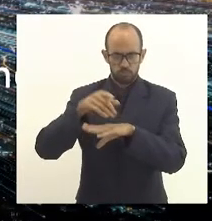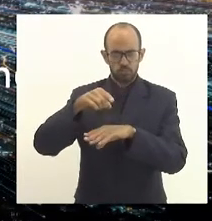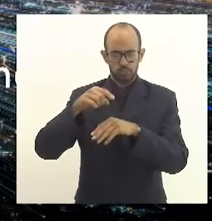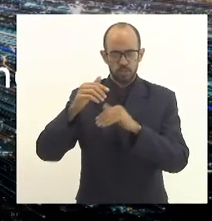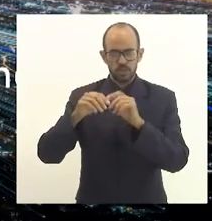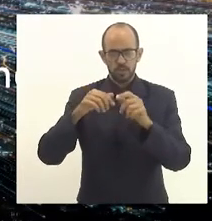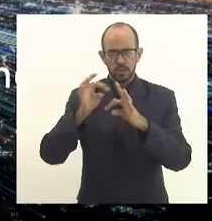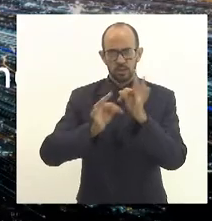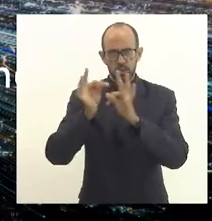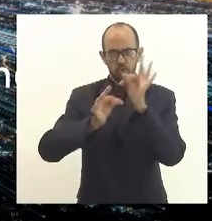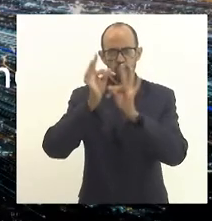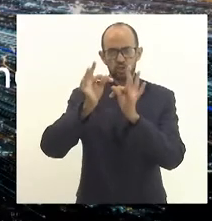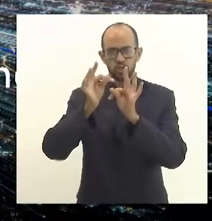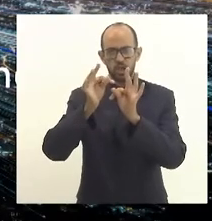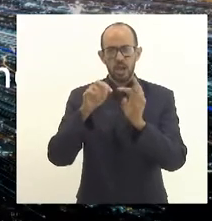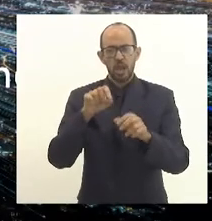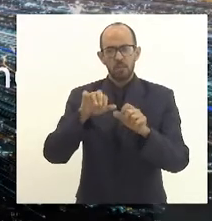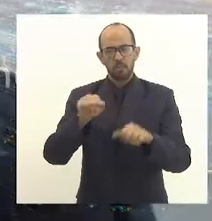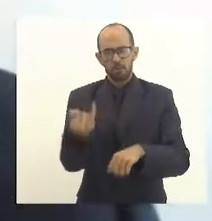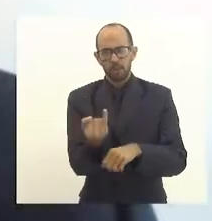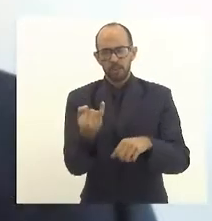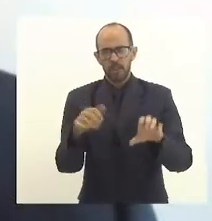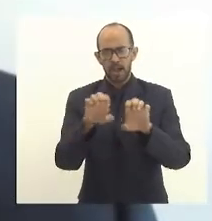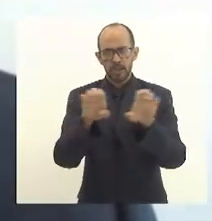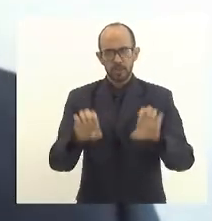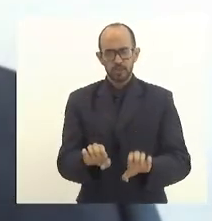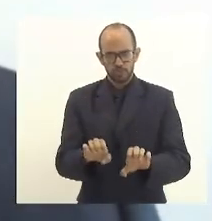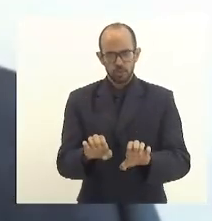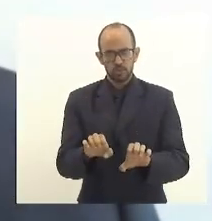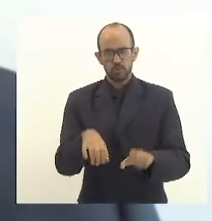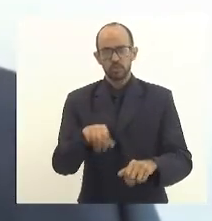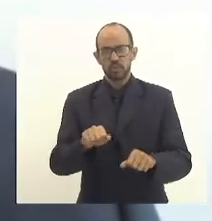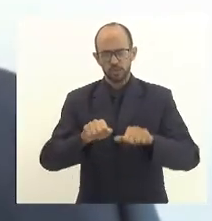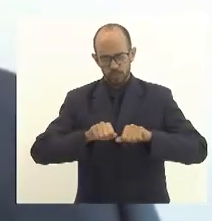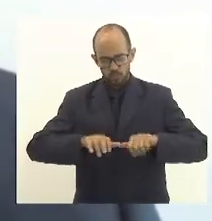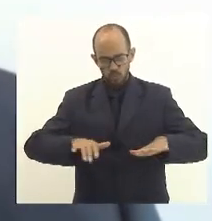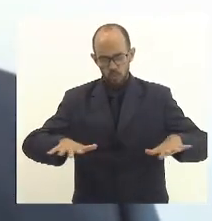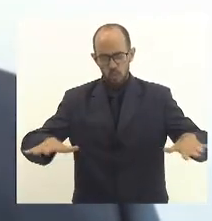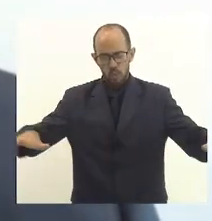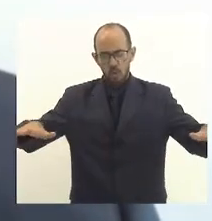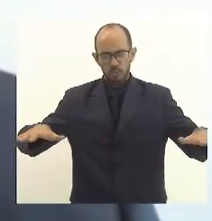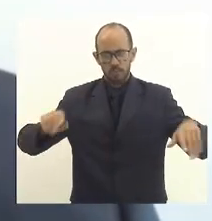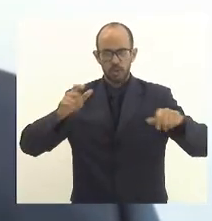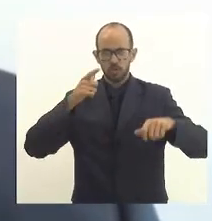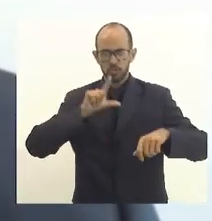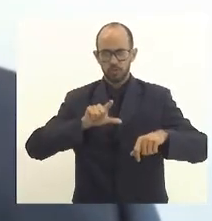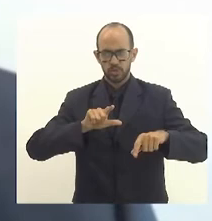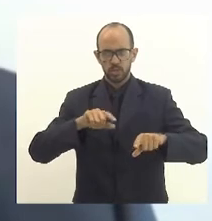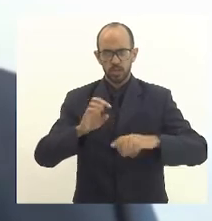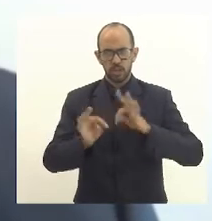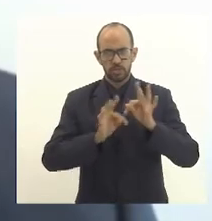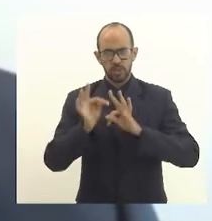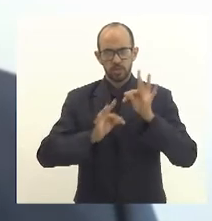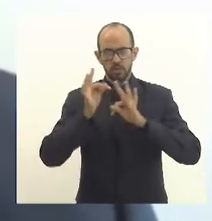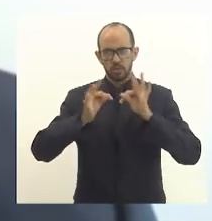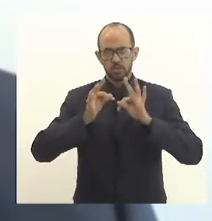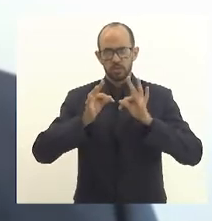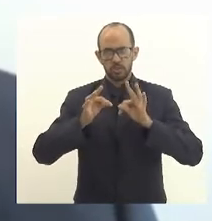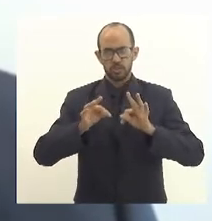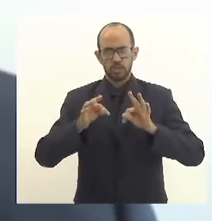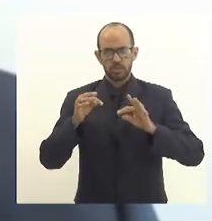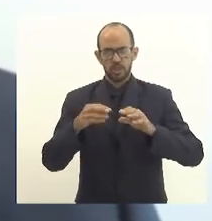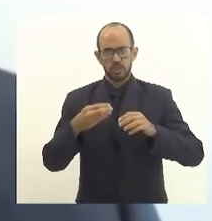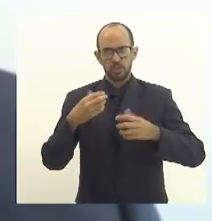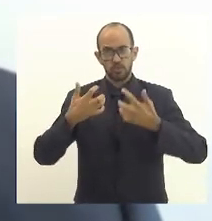Aproveitar essa infraestrutura, essa capilaridade para que essa tecnologia possa ser